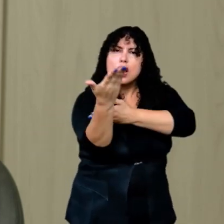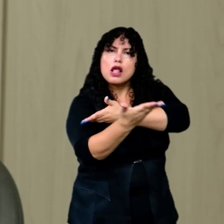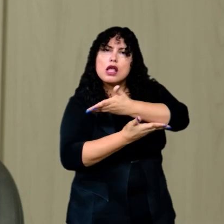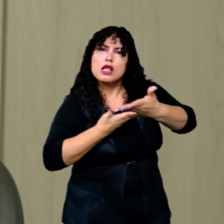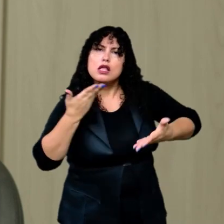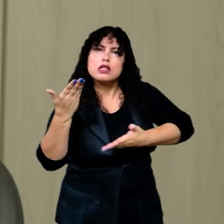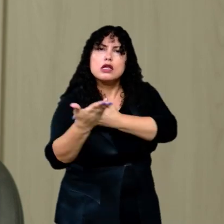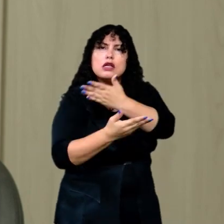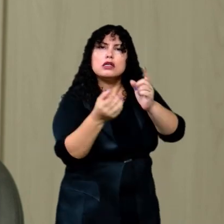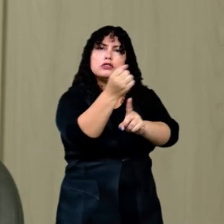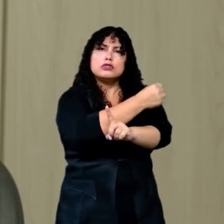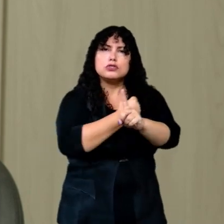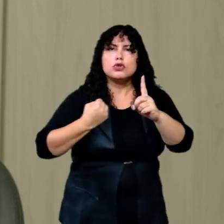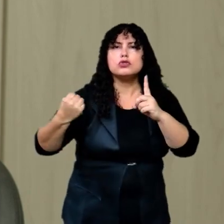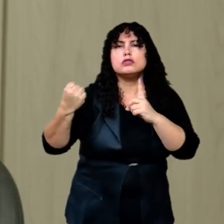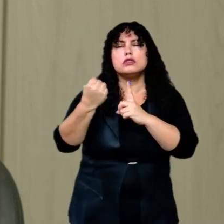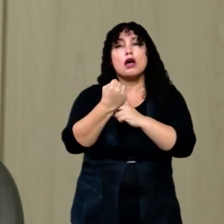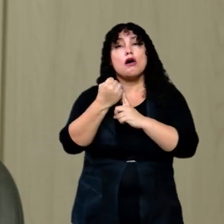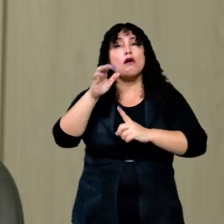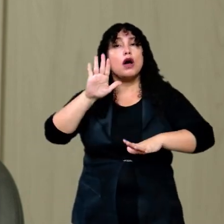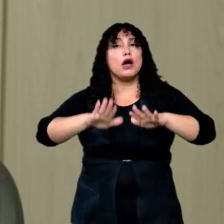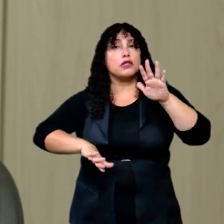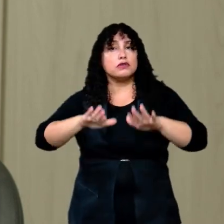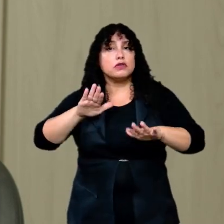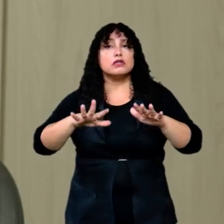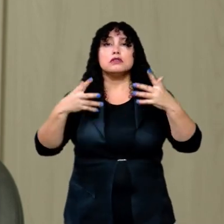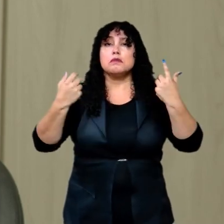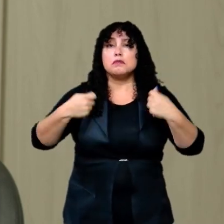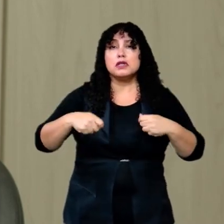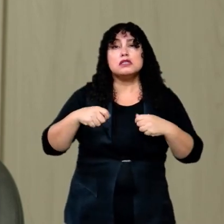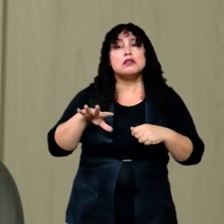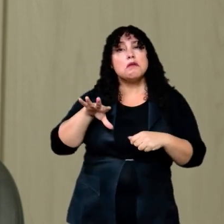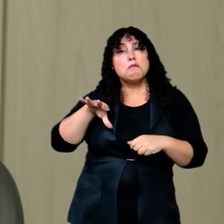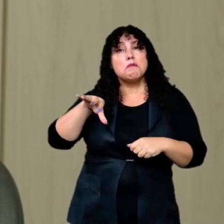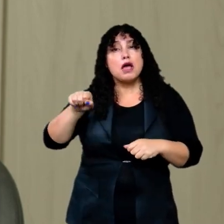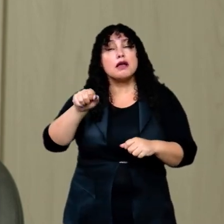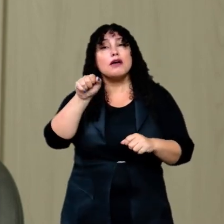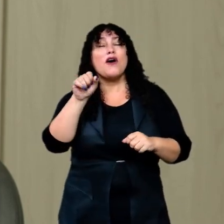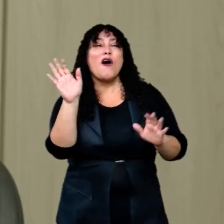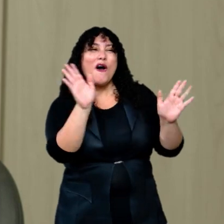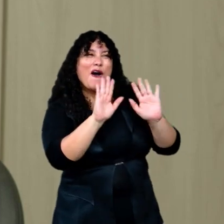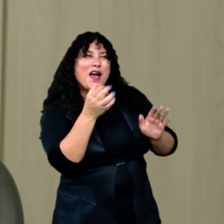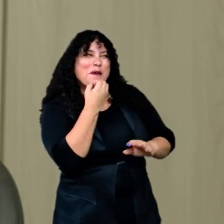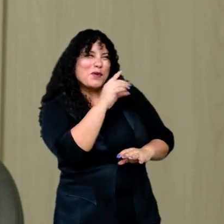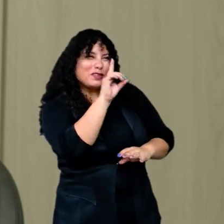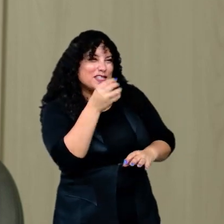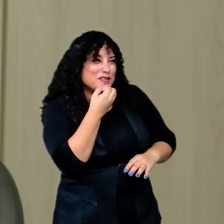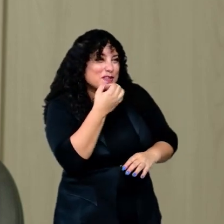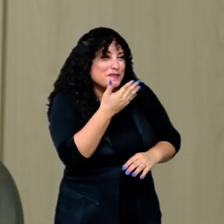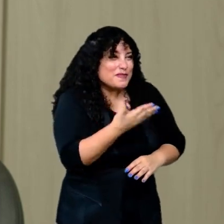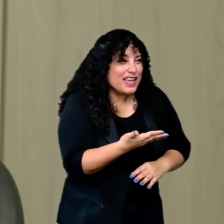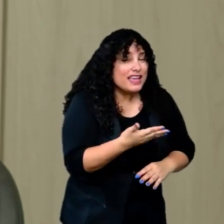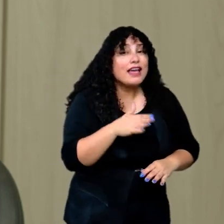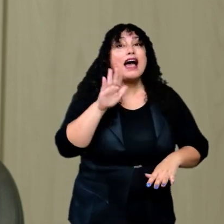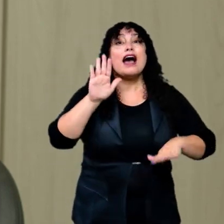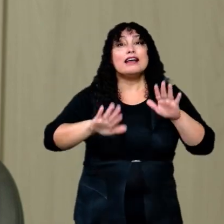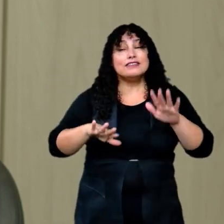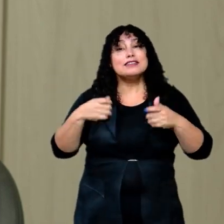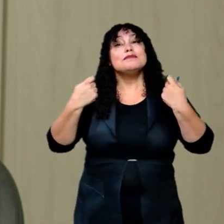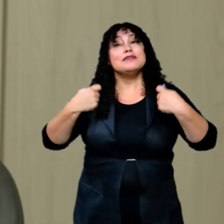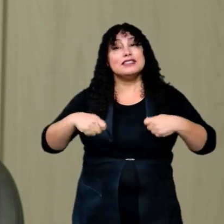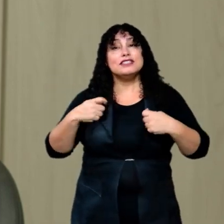interação social. Né? Então, muitas vezes a gente precisa, chega lá com a pessoa, oi, bom dia, tudo bem? Então, a gente também